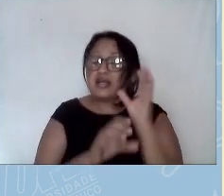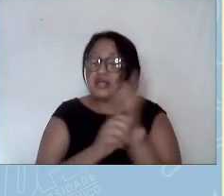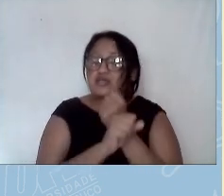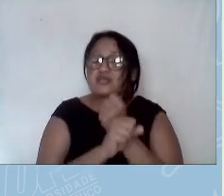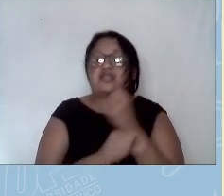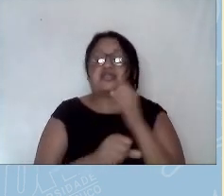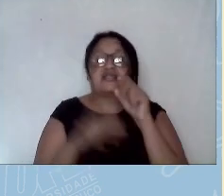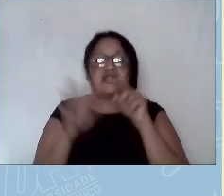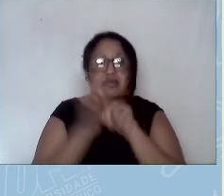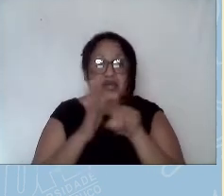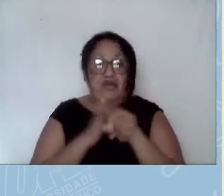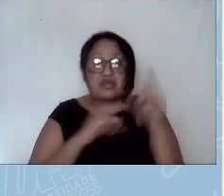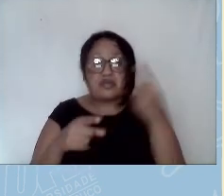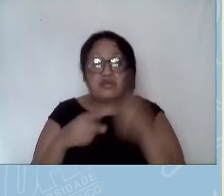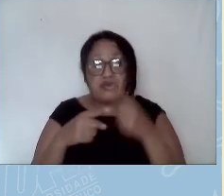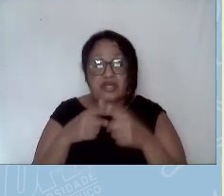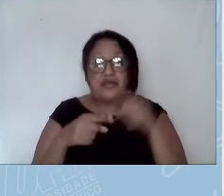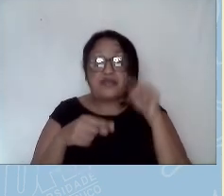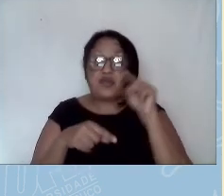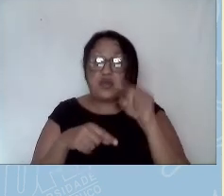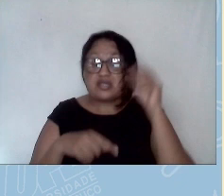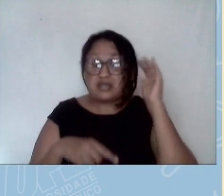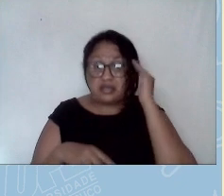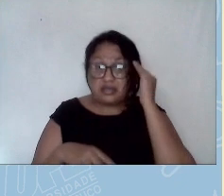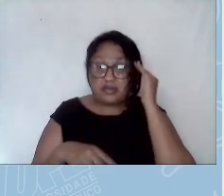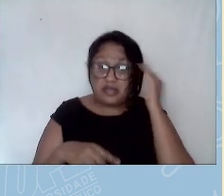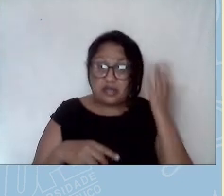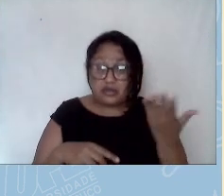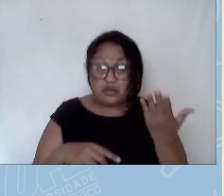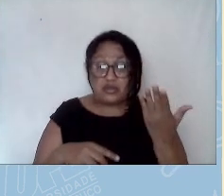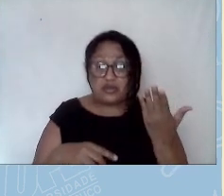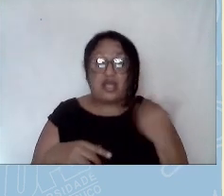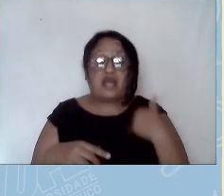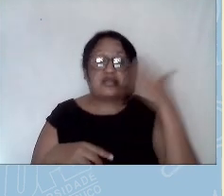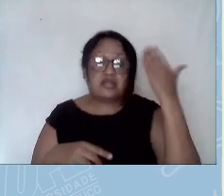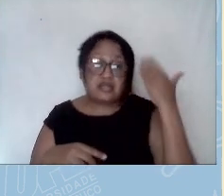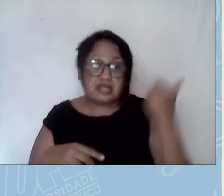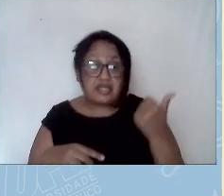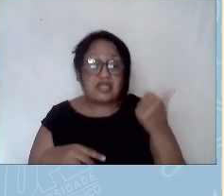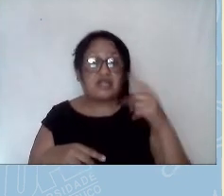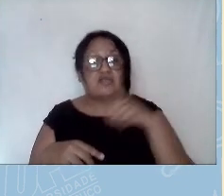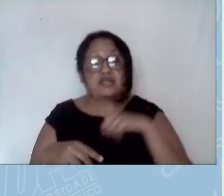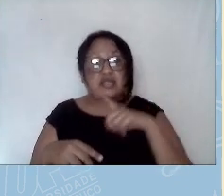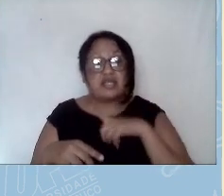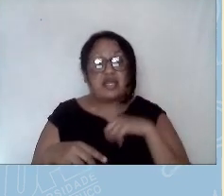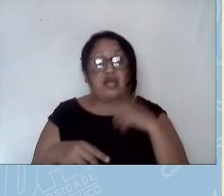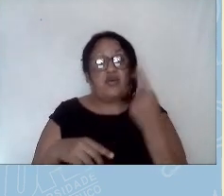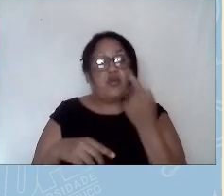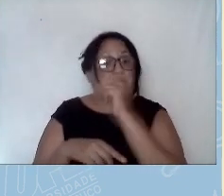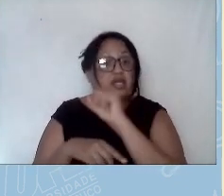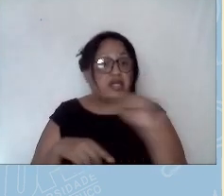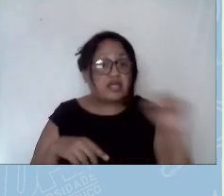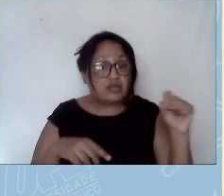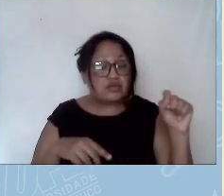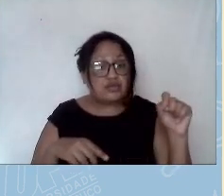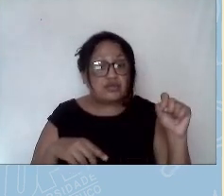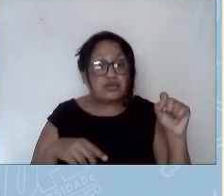porque com esse entendimento eu sei que eu vou ter um período de